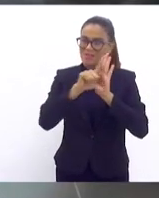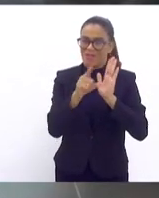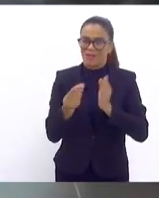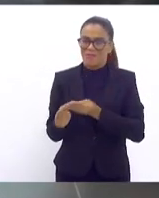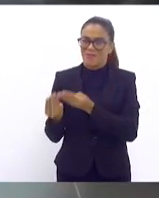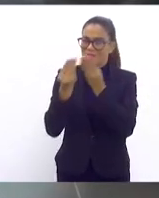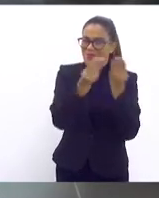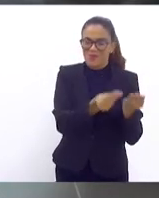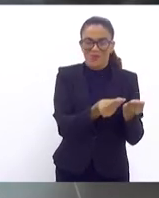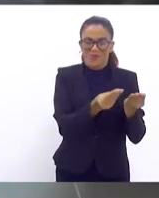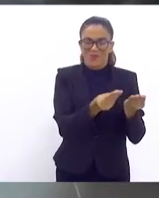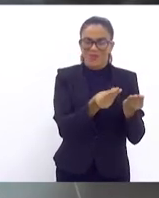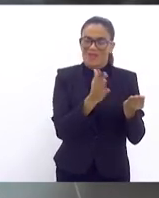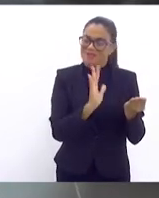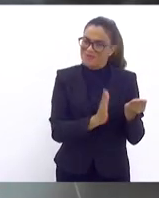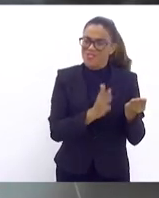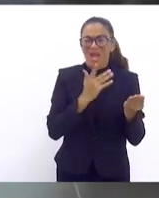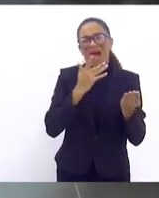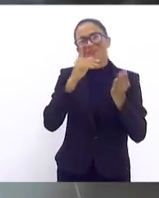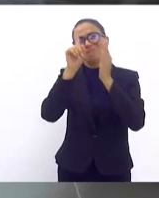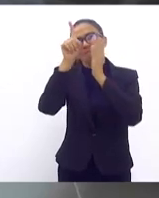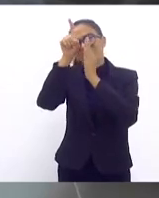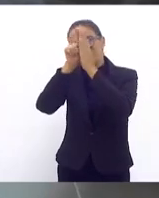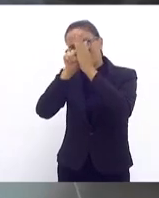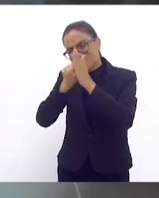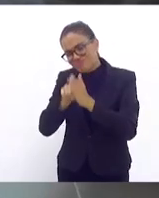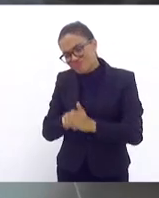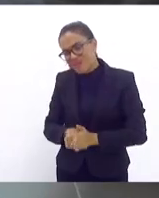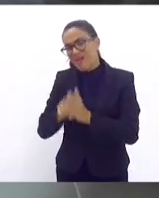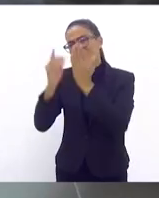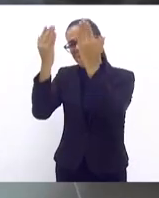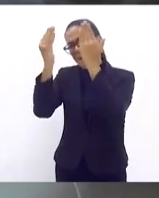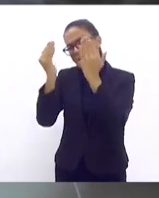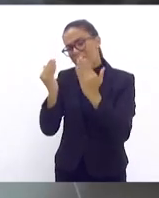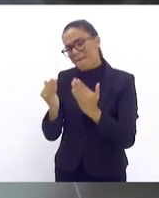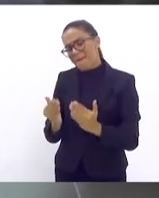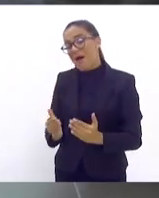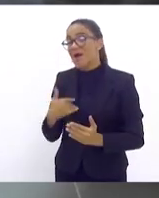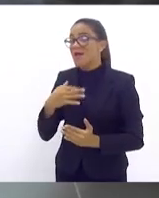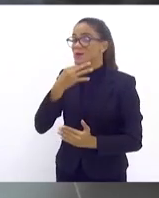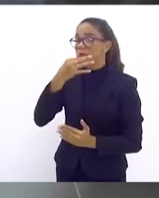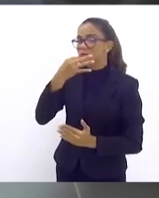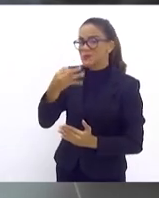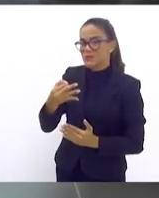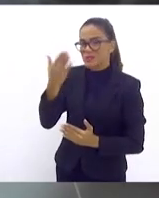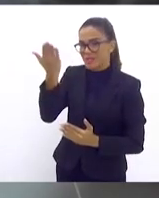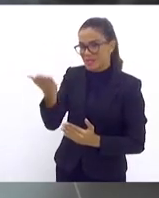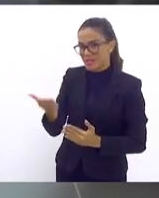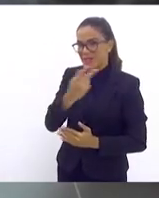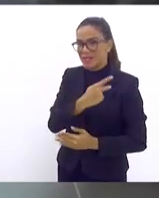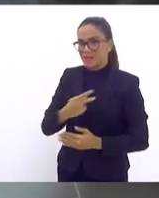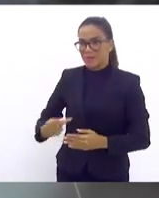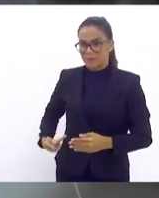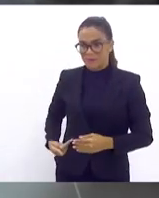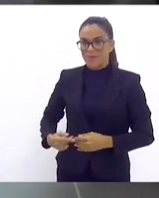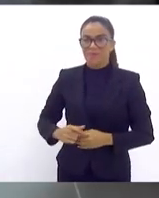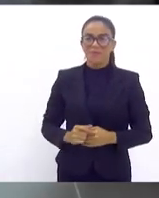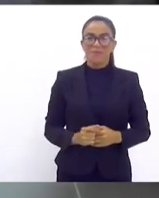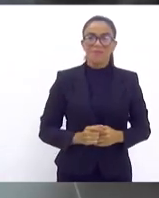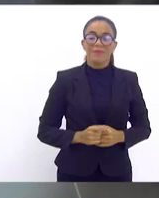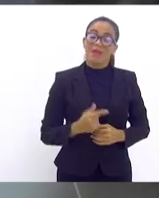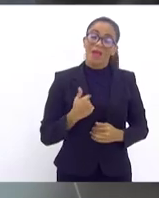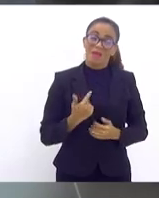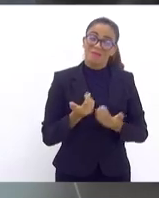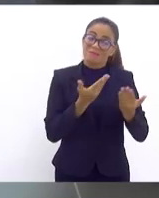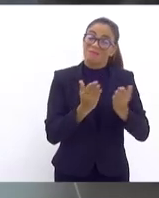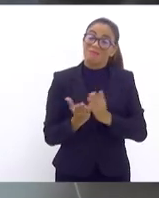de todos esses exames, eu sugeri à Vossa Excelência a baixa em diligência ao